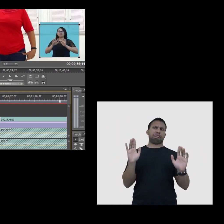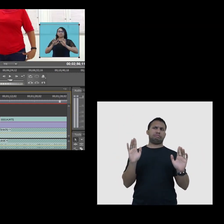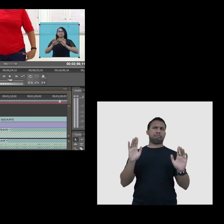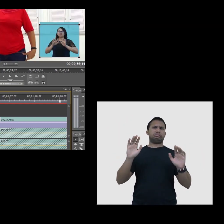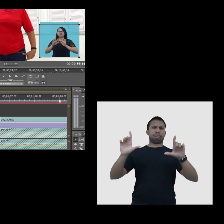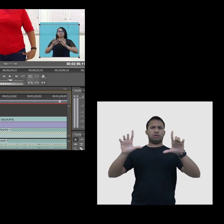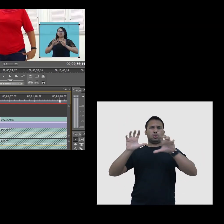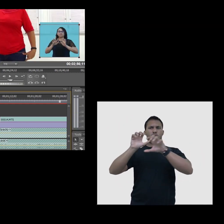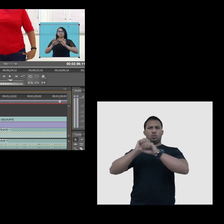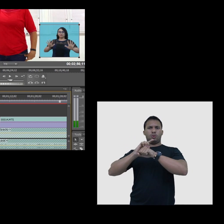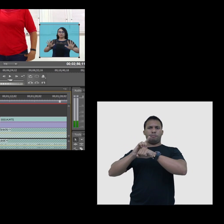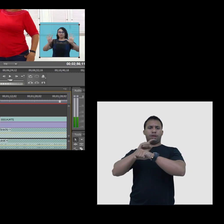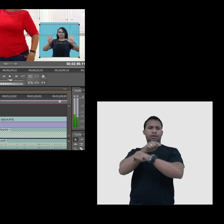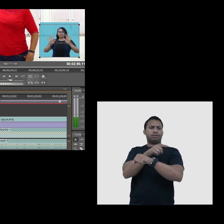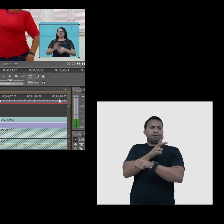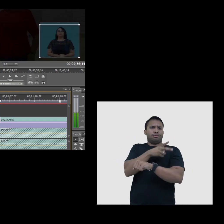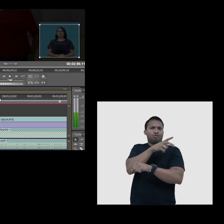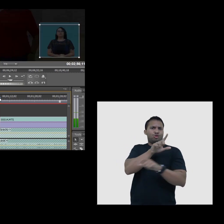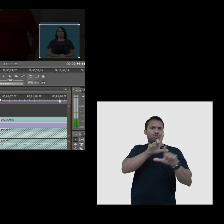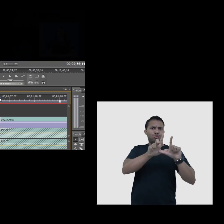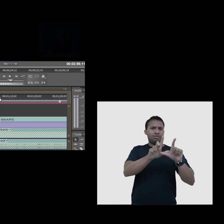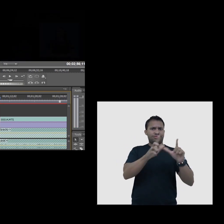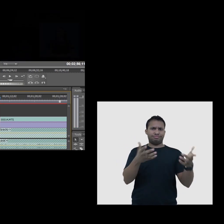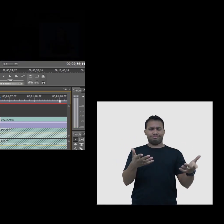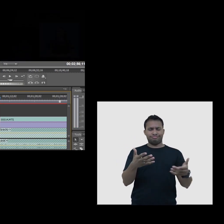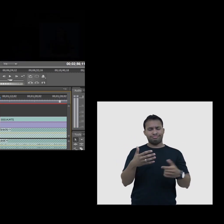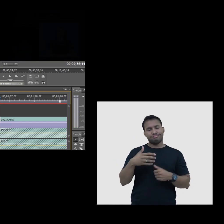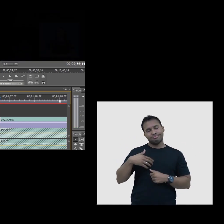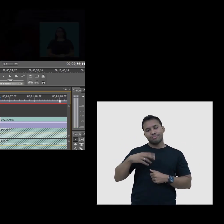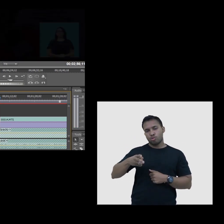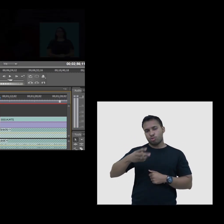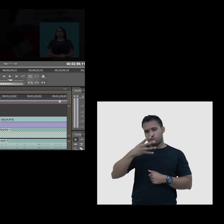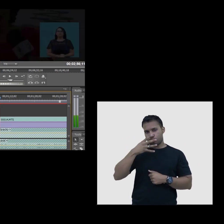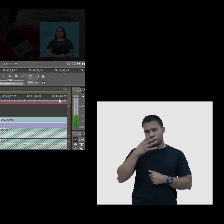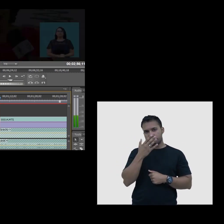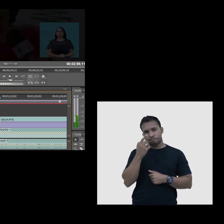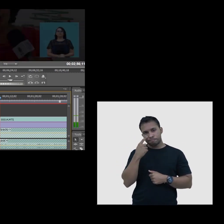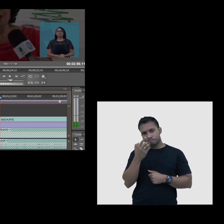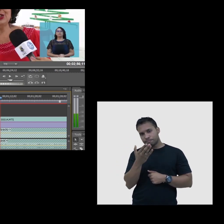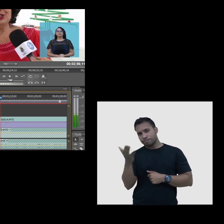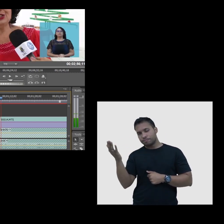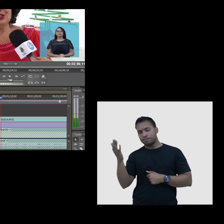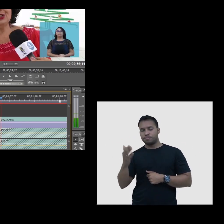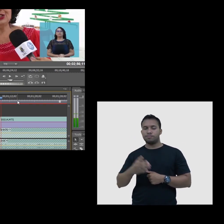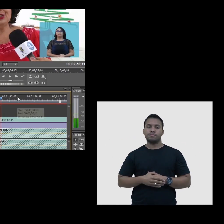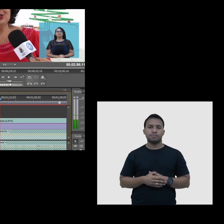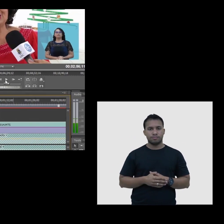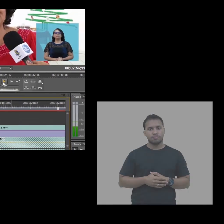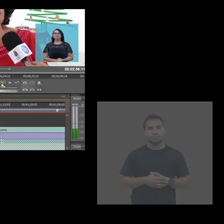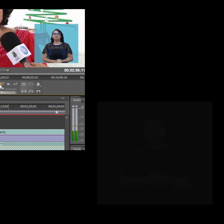em ficar só o intérprete ali na tela. Né. Vou dar o play para a gente continuar assistindo agora.